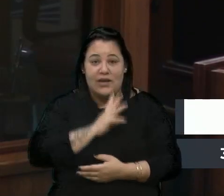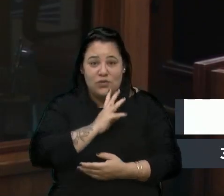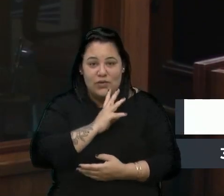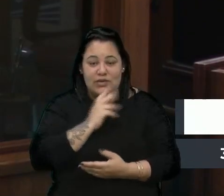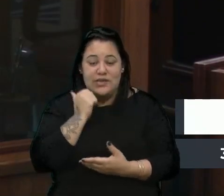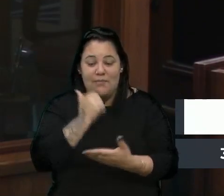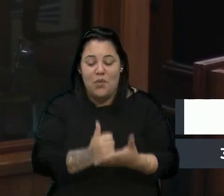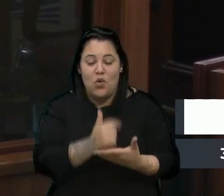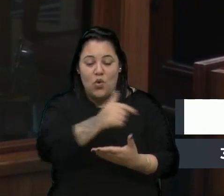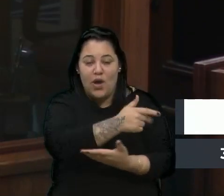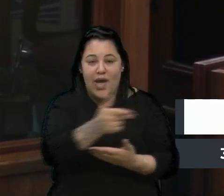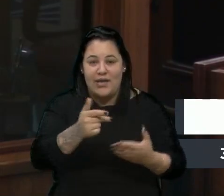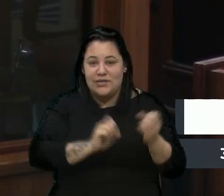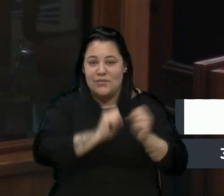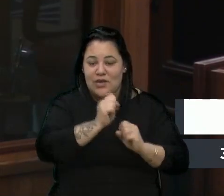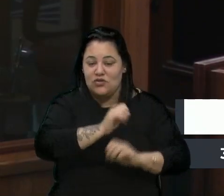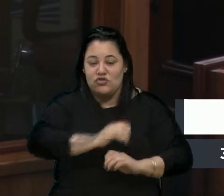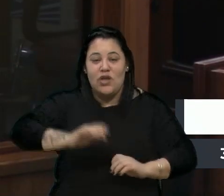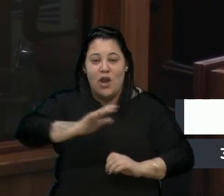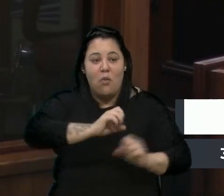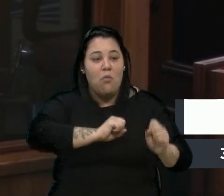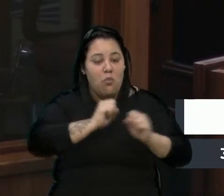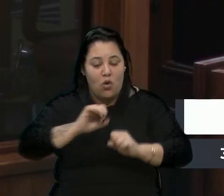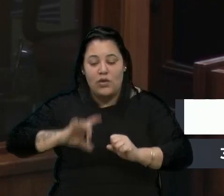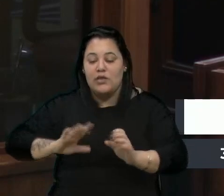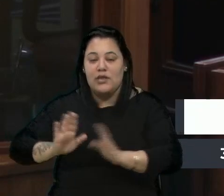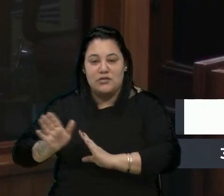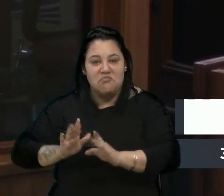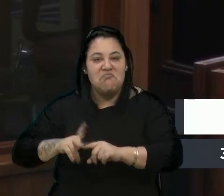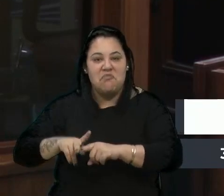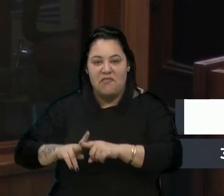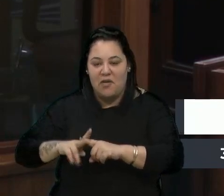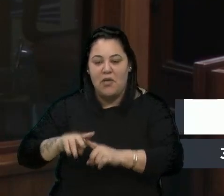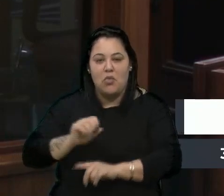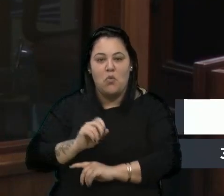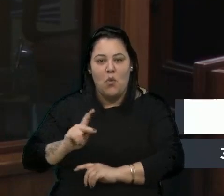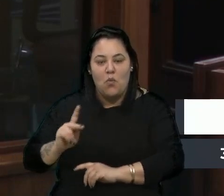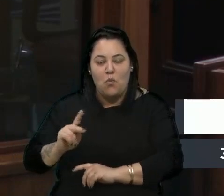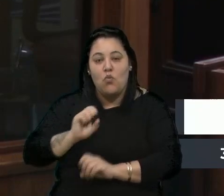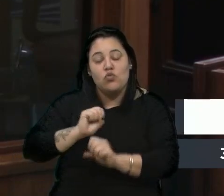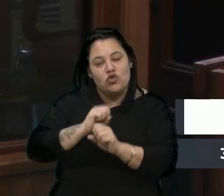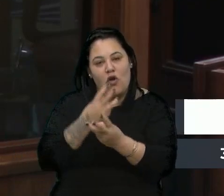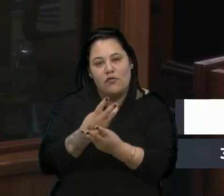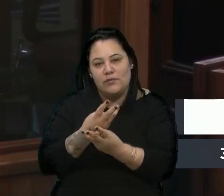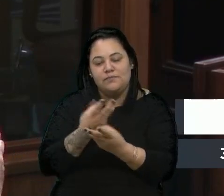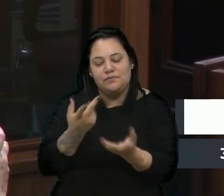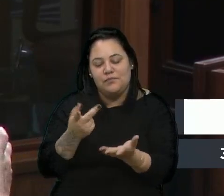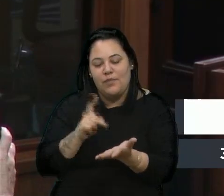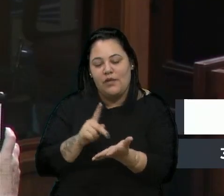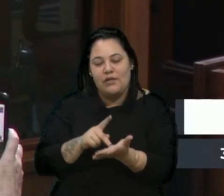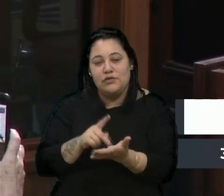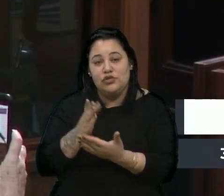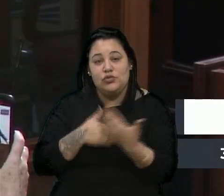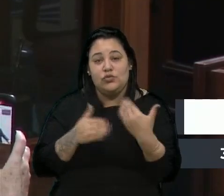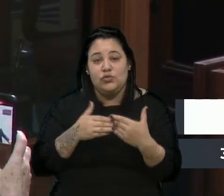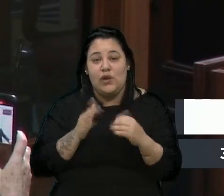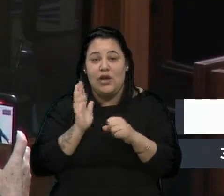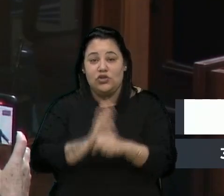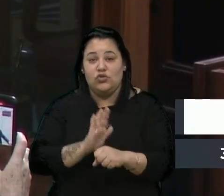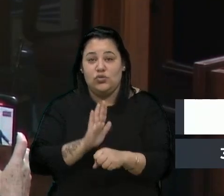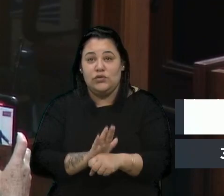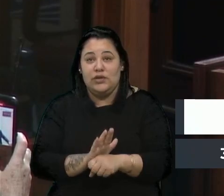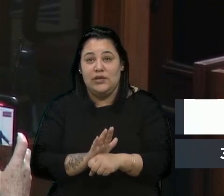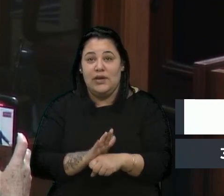essas empresas podem ter acesso a uma ferramenta que, além de tudo, possibilita a elas